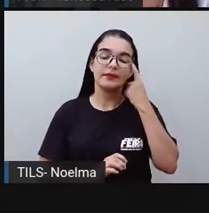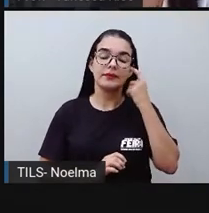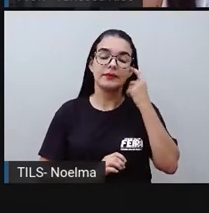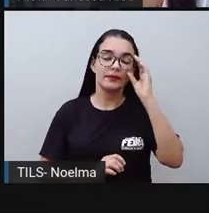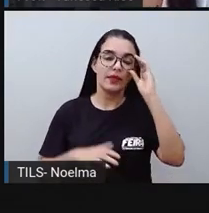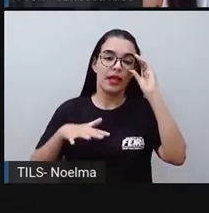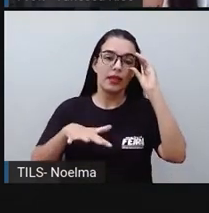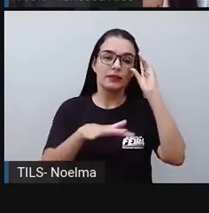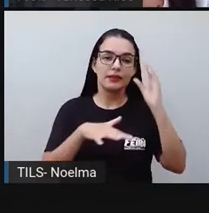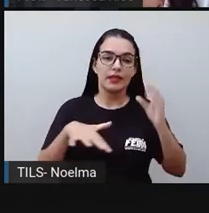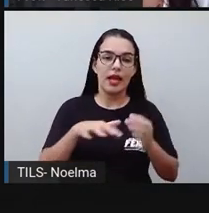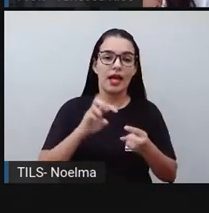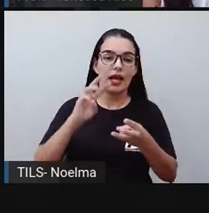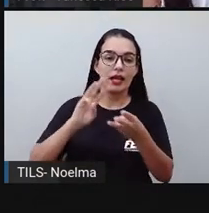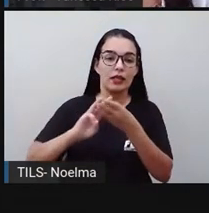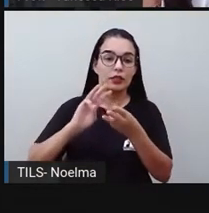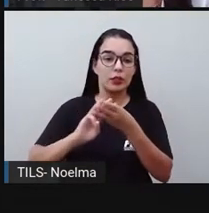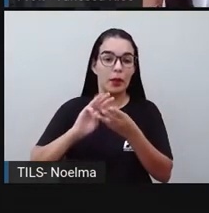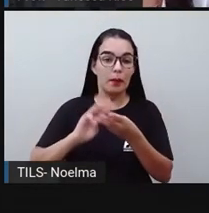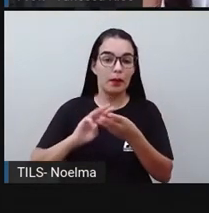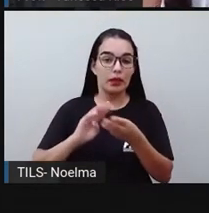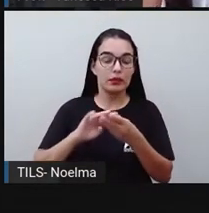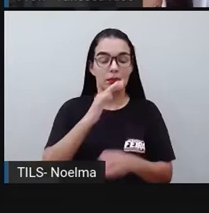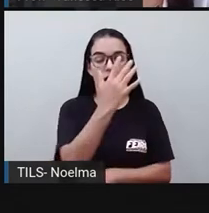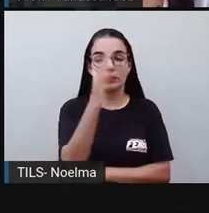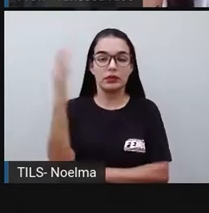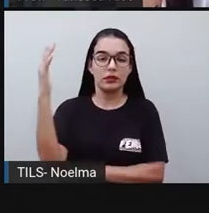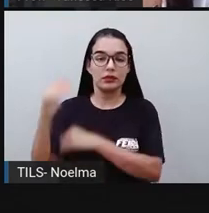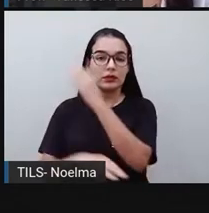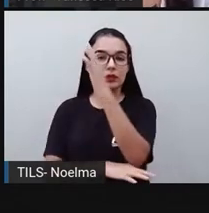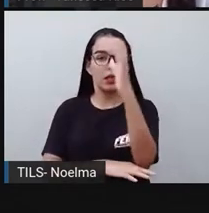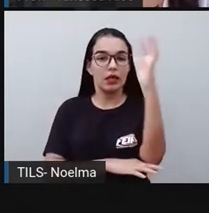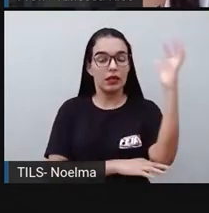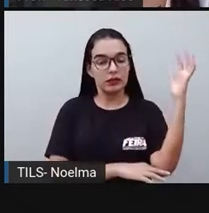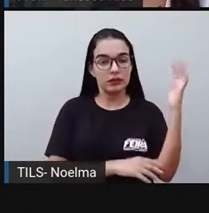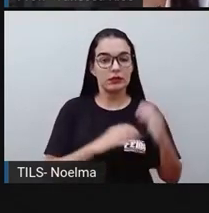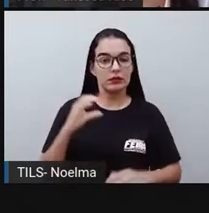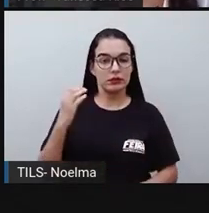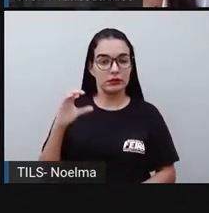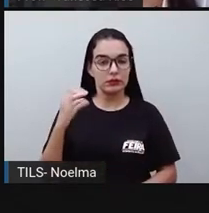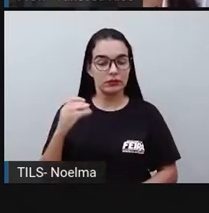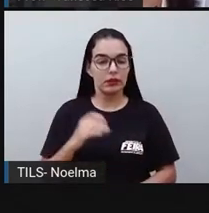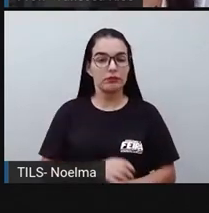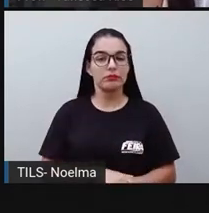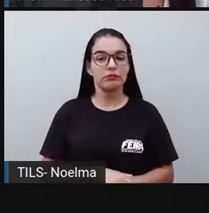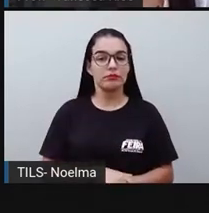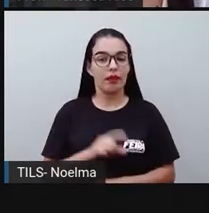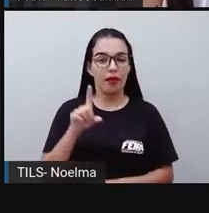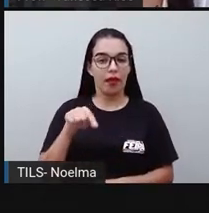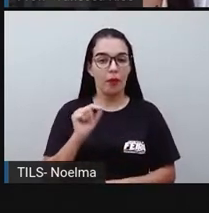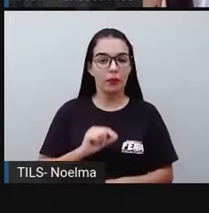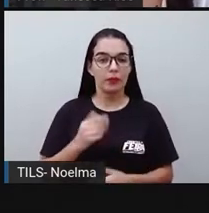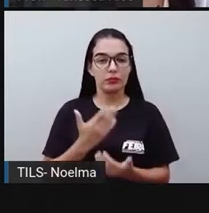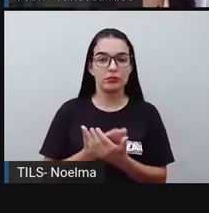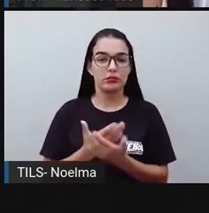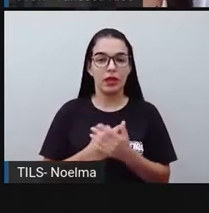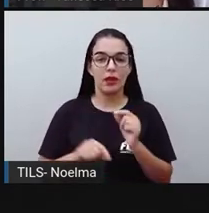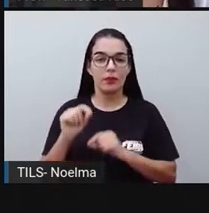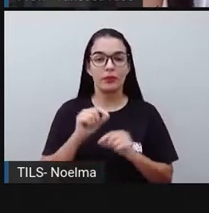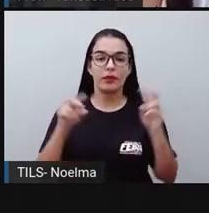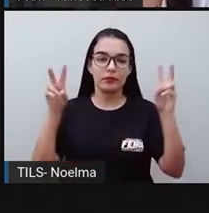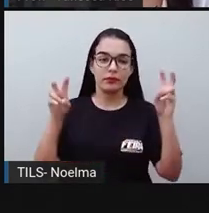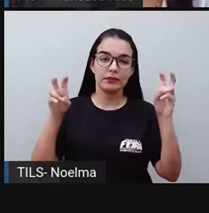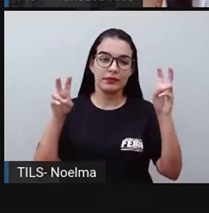Olhem só, nossa aula agora, ela é de matemática e ciências naturais. E nesta aula de matemática e